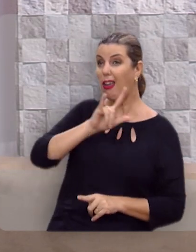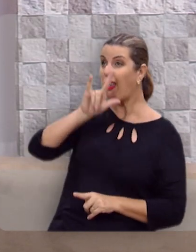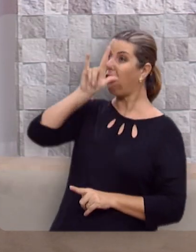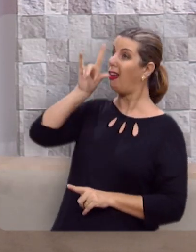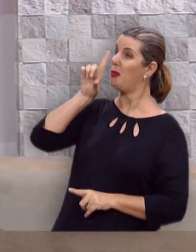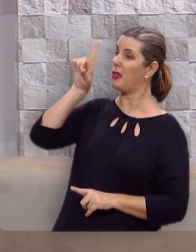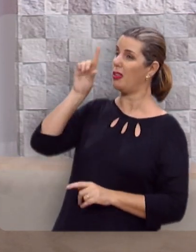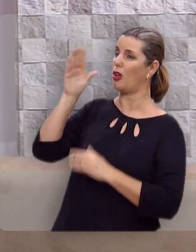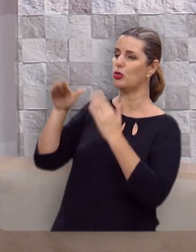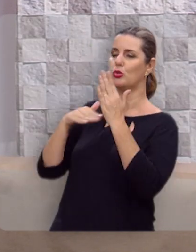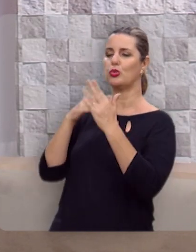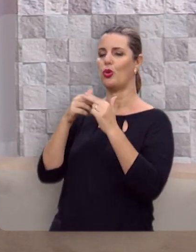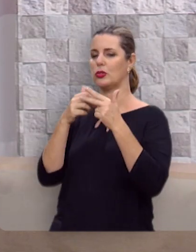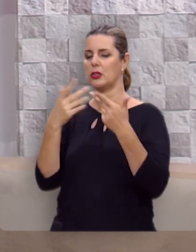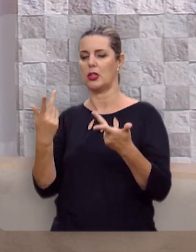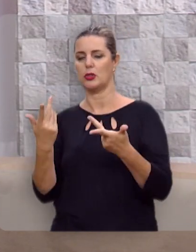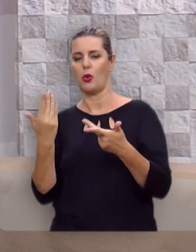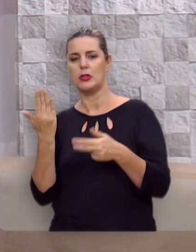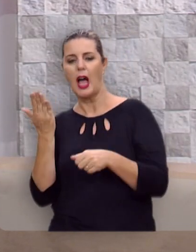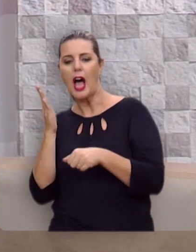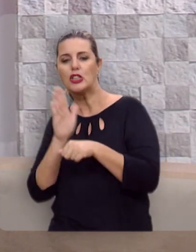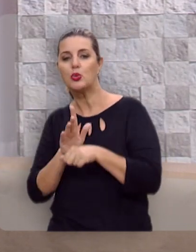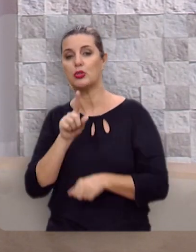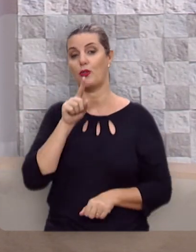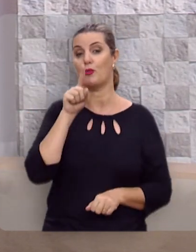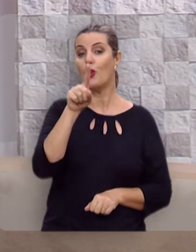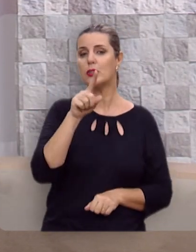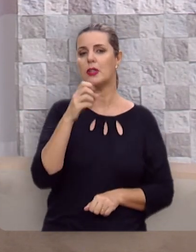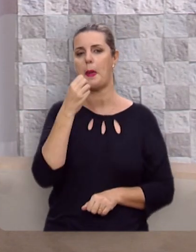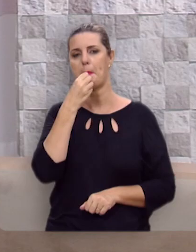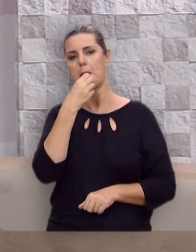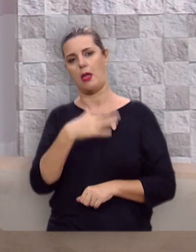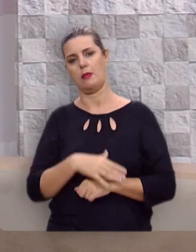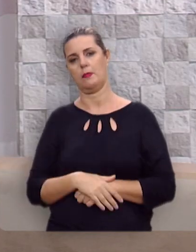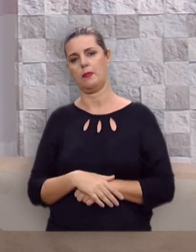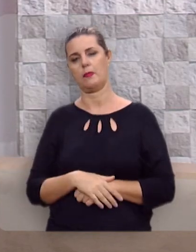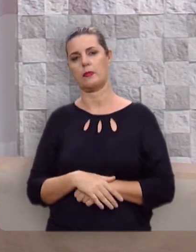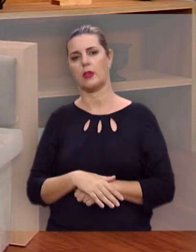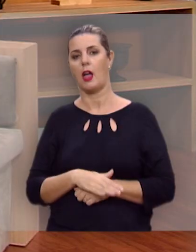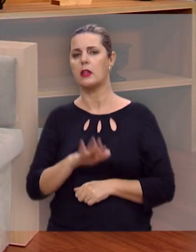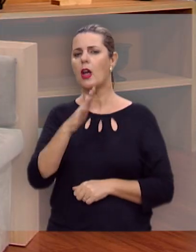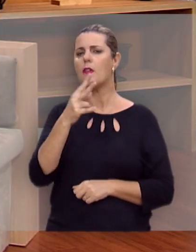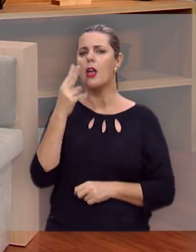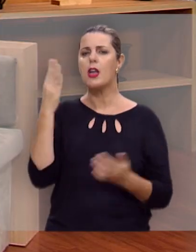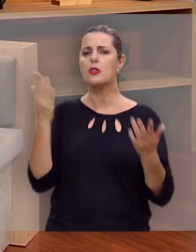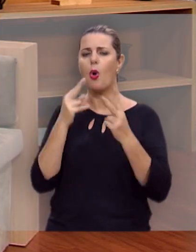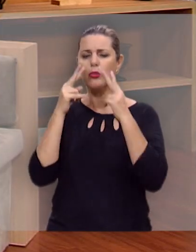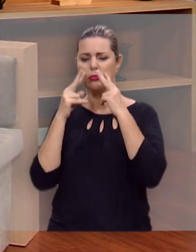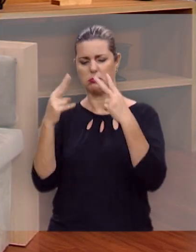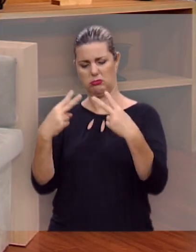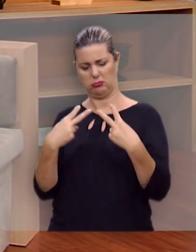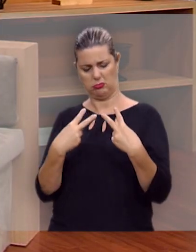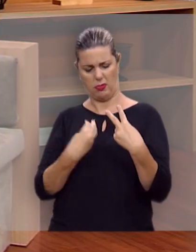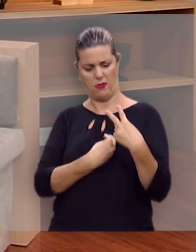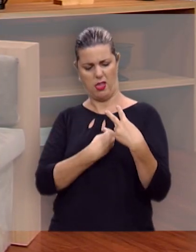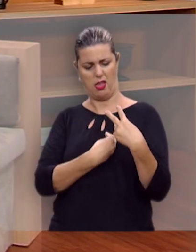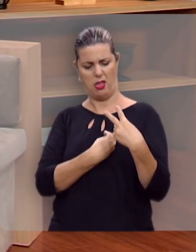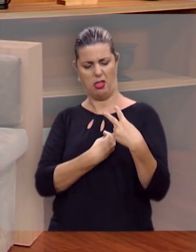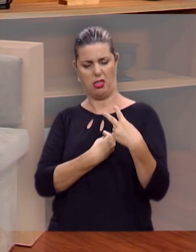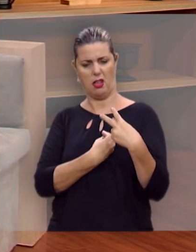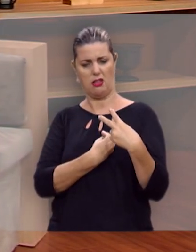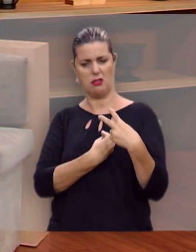Deus, todas as coisas cooperam para o seu bem. Talvez hoje você esteja olhando para a